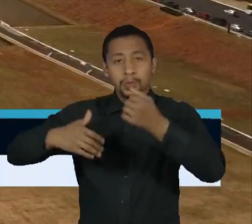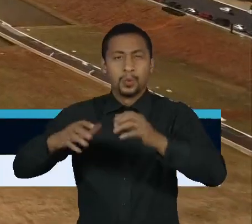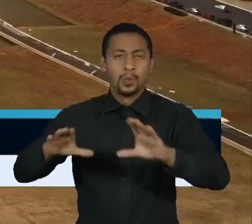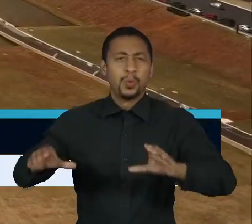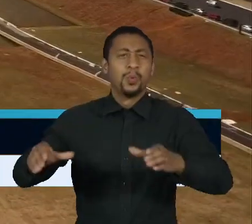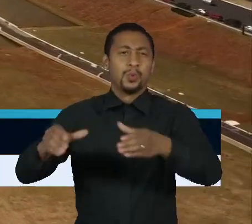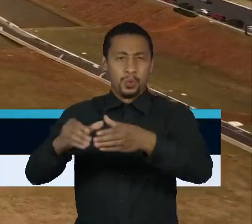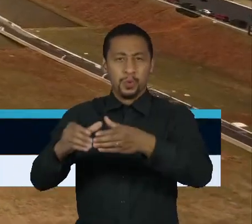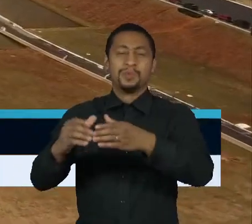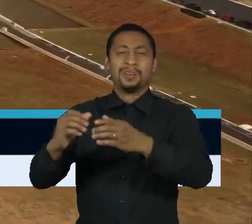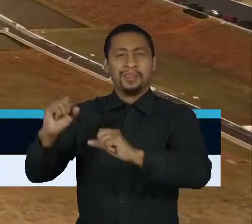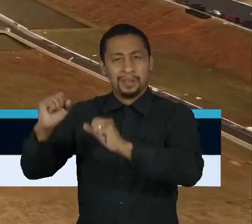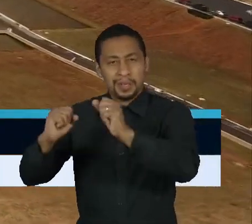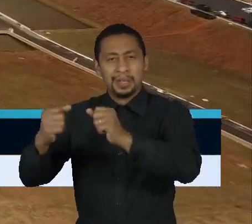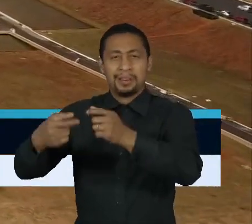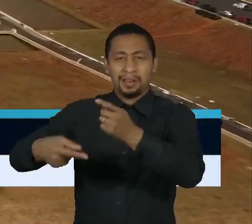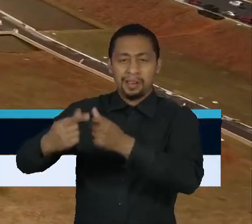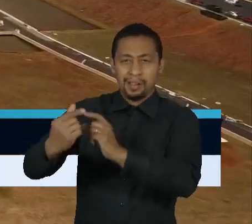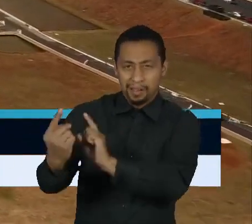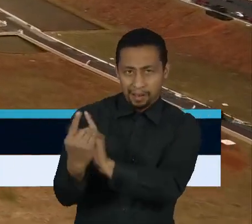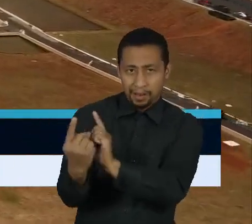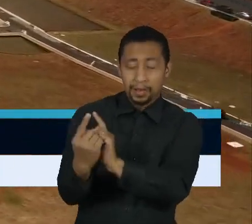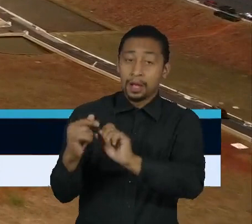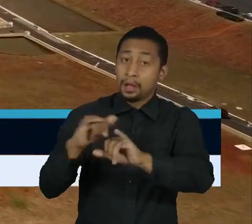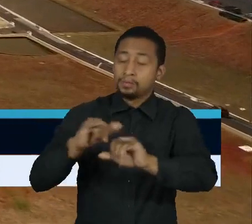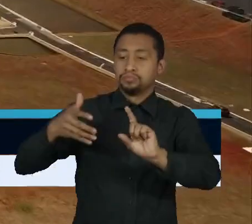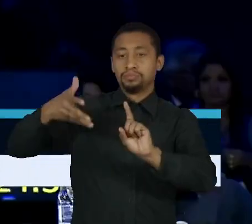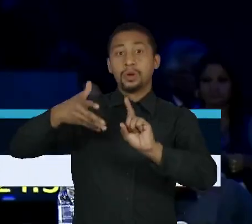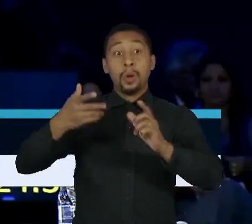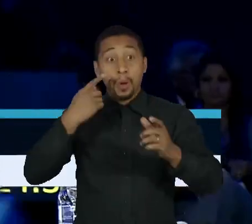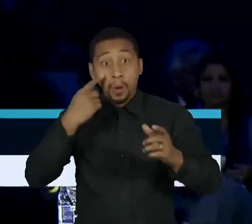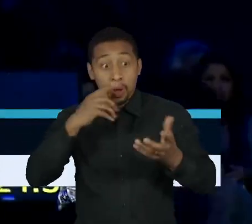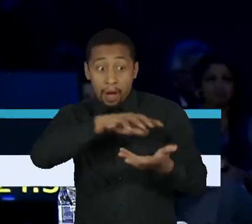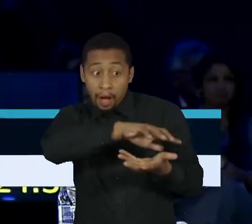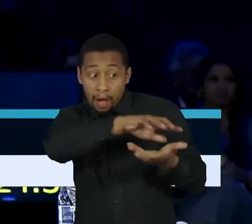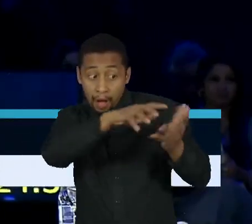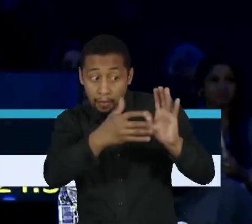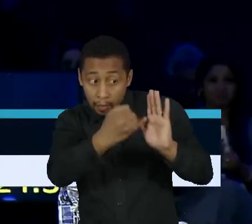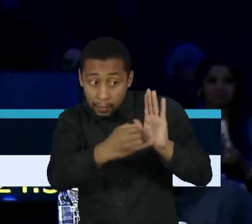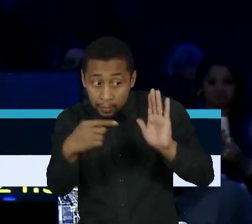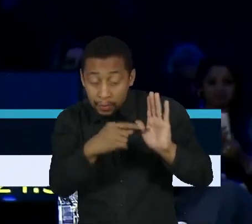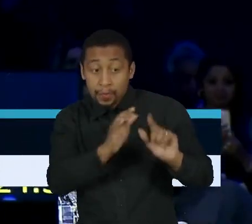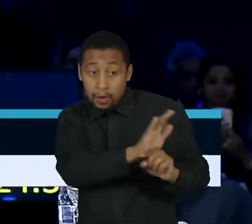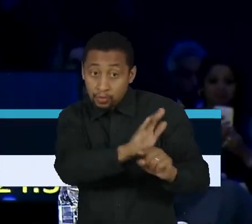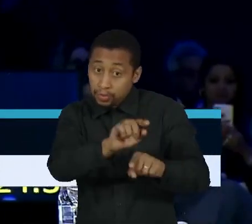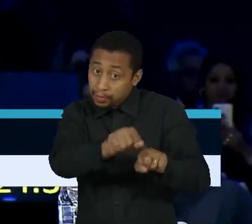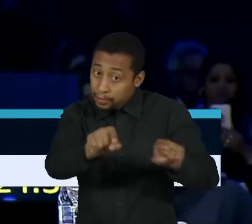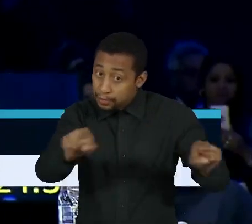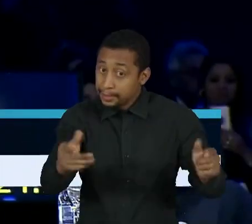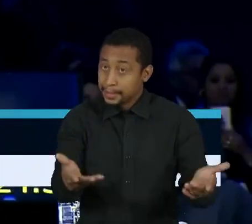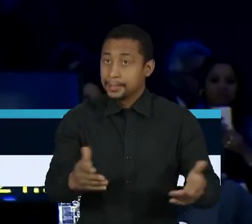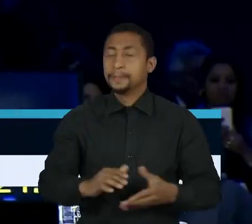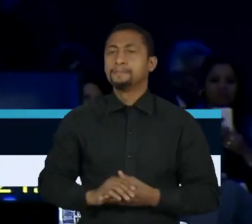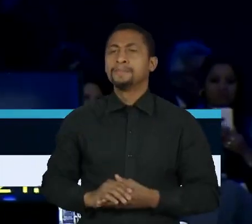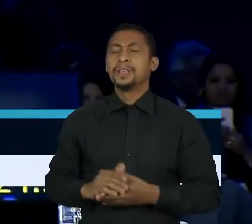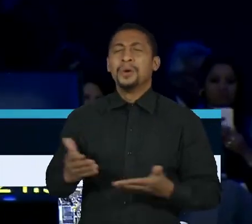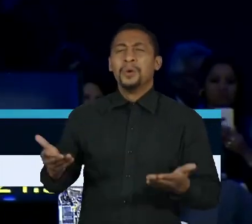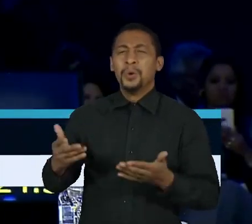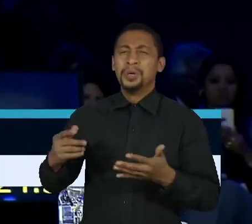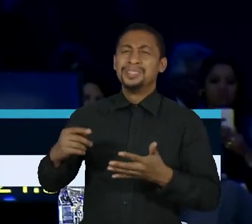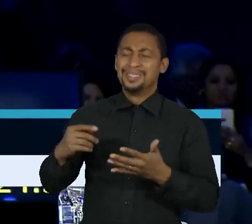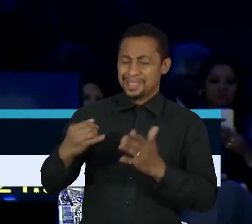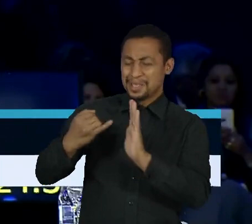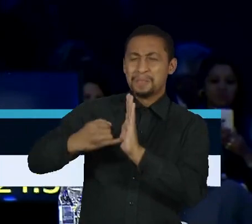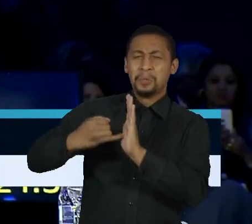a simplificação dos impostos vai facilitar o ambiente de negócios. Diminuir essa complexidade tributária e